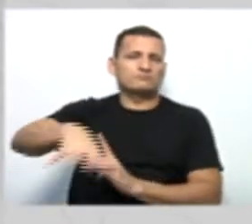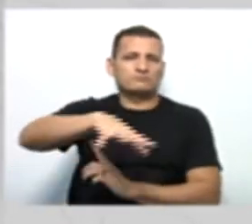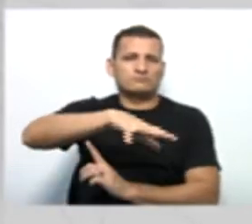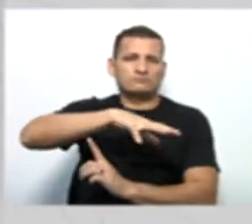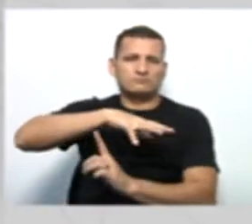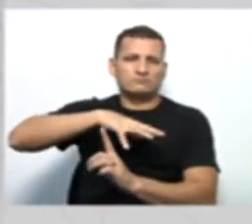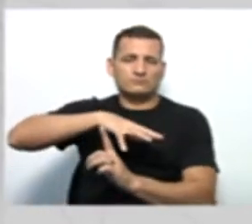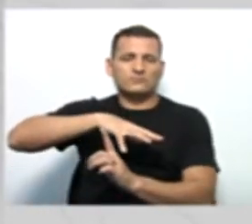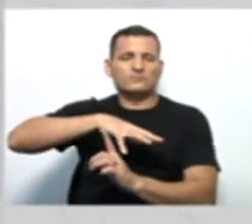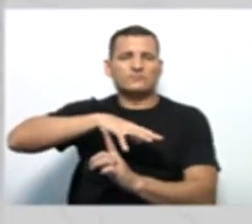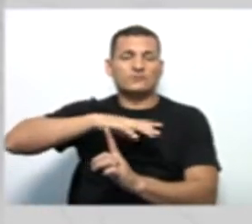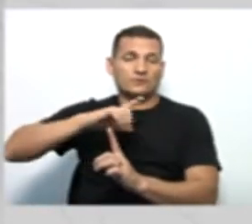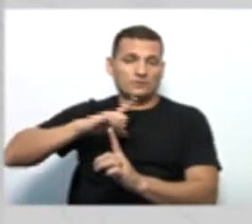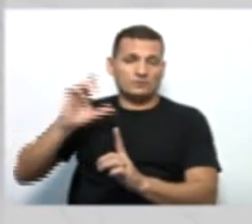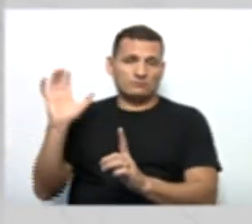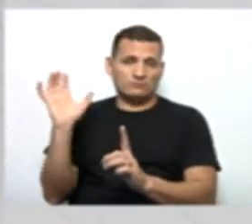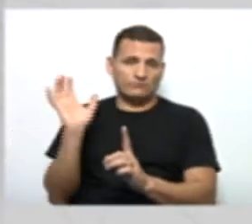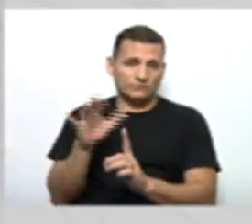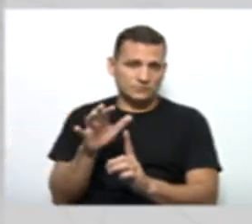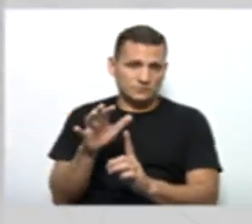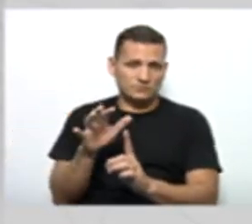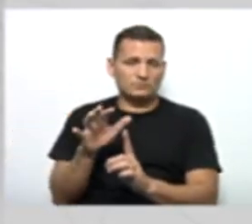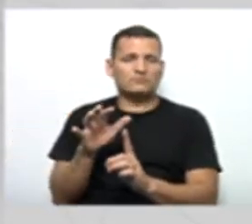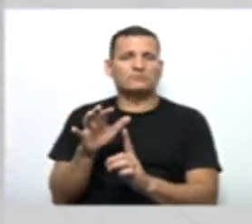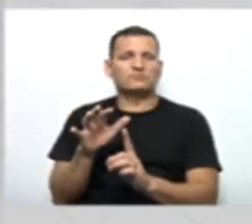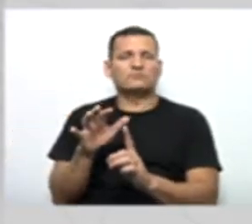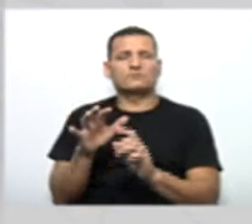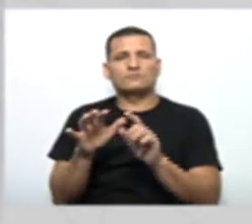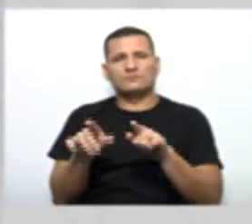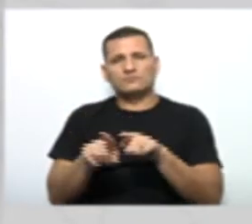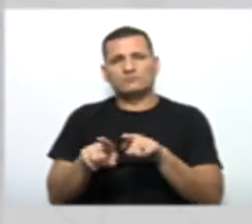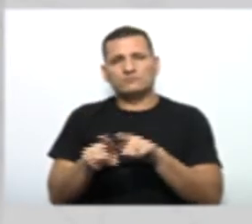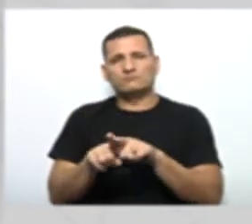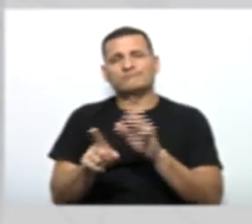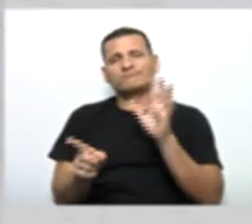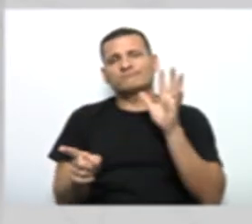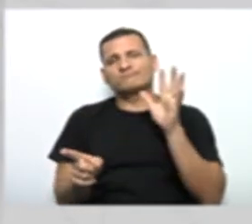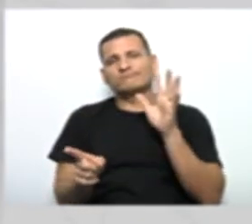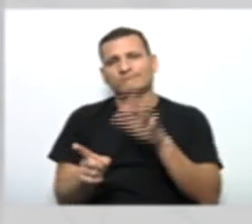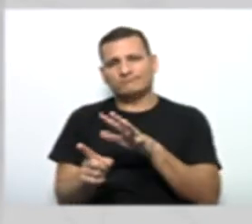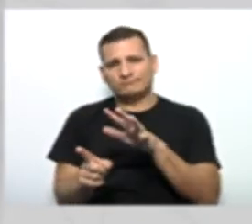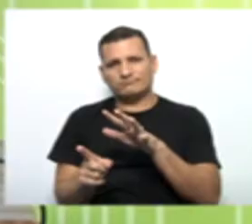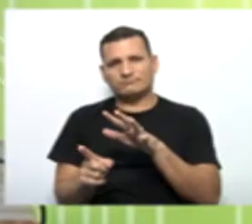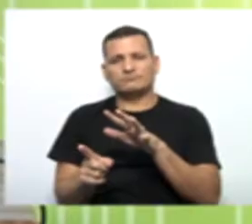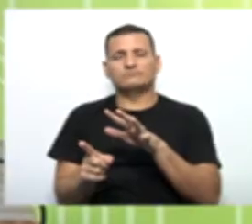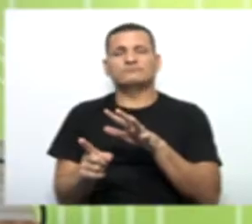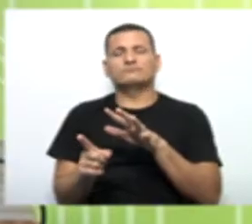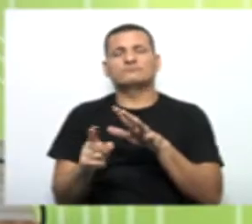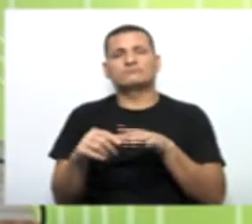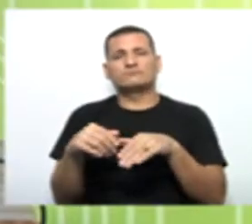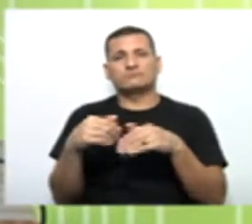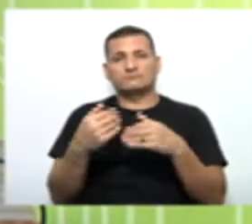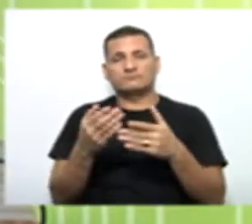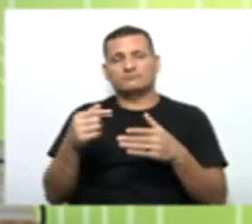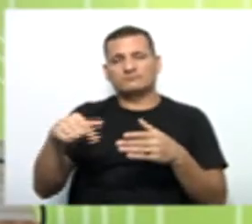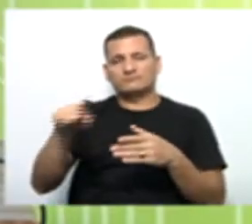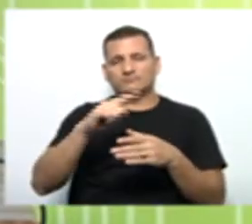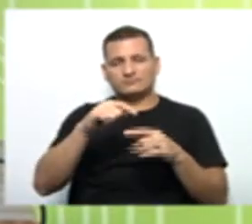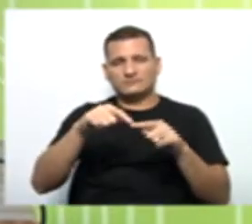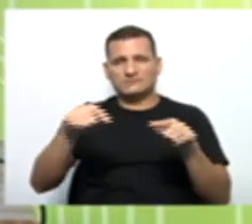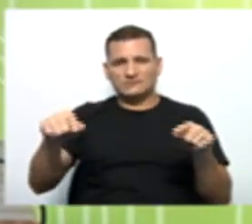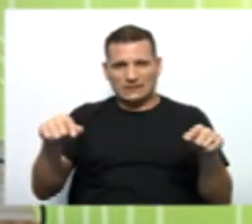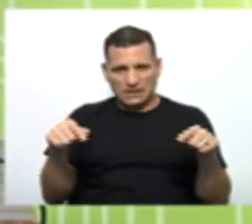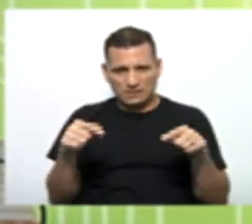sofrendo influências. Então o meio ambiente ele é tudo aquilo que nos rodeia. Para vocês que estão aí nas salas de aula,